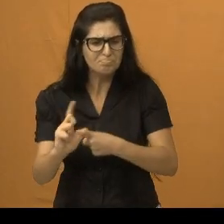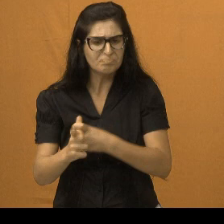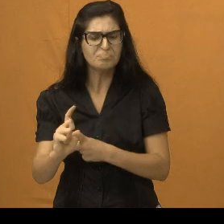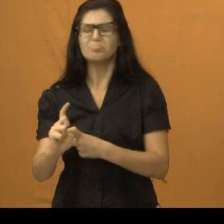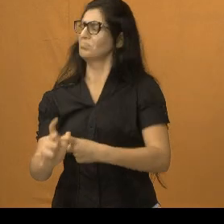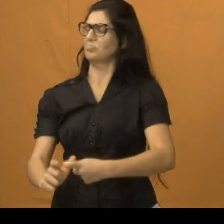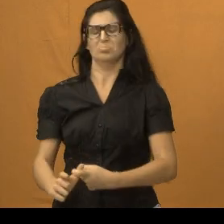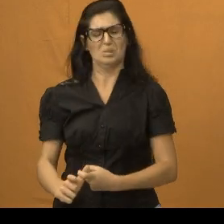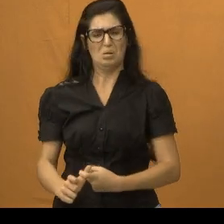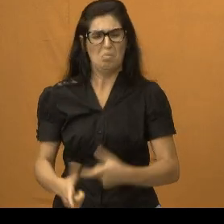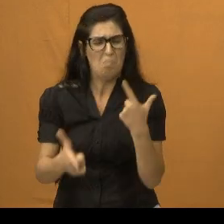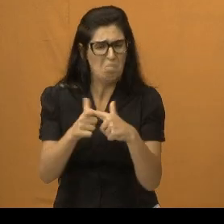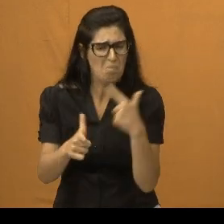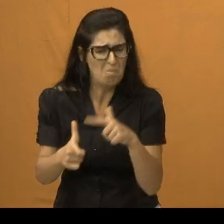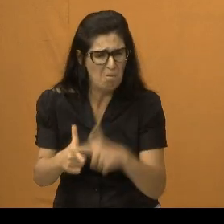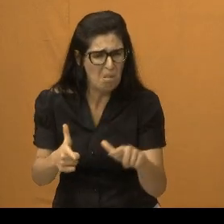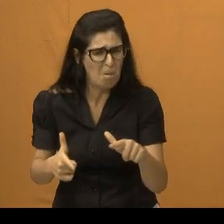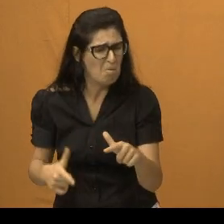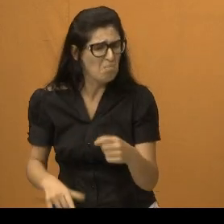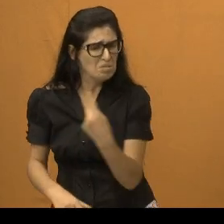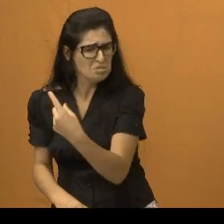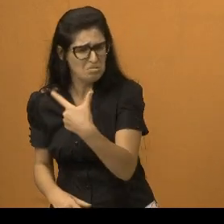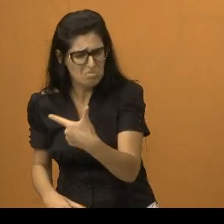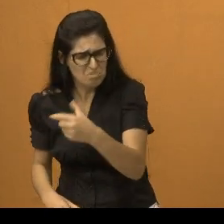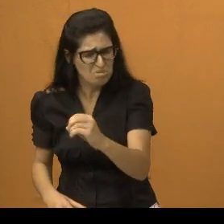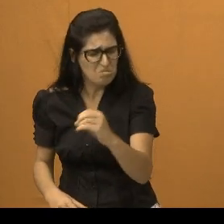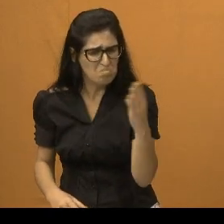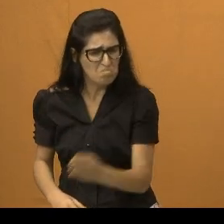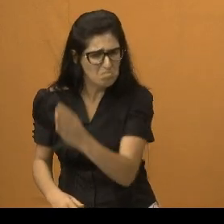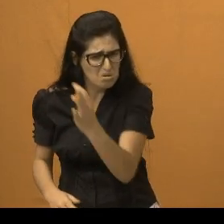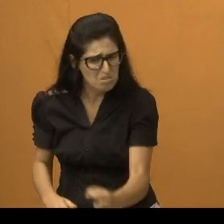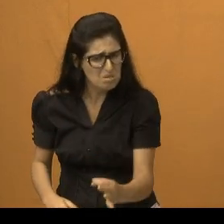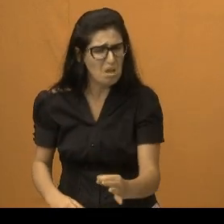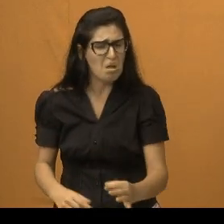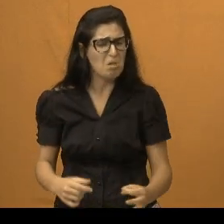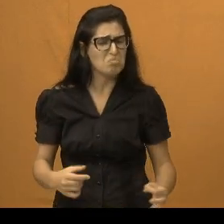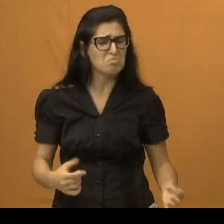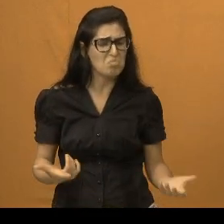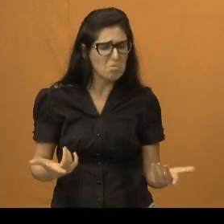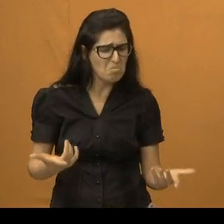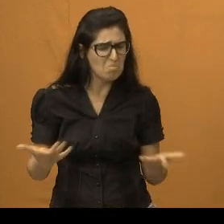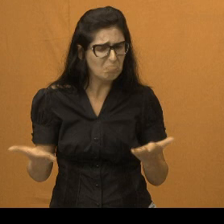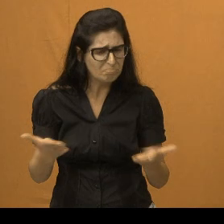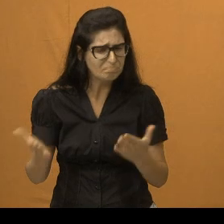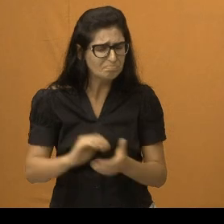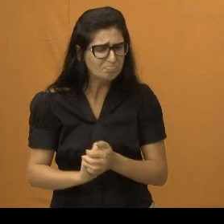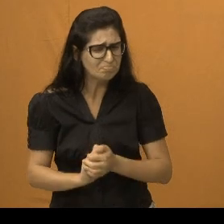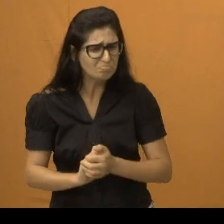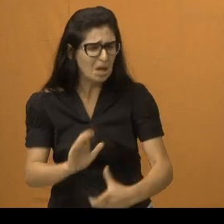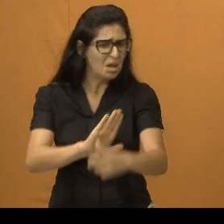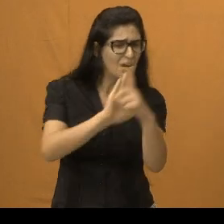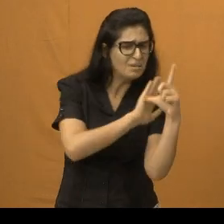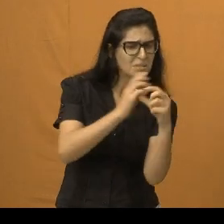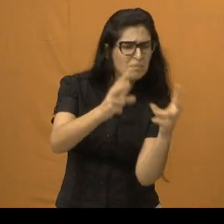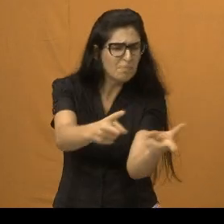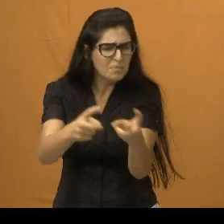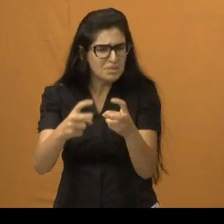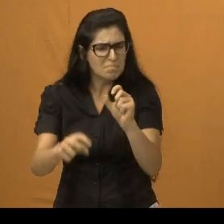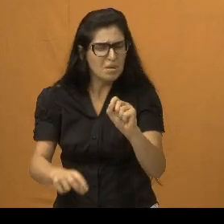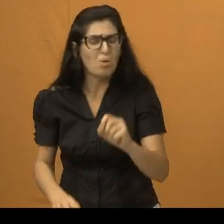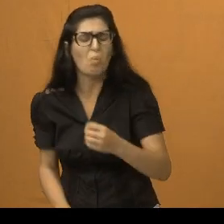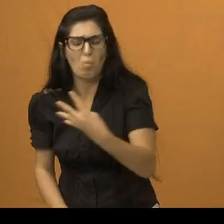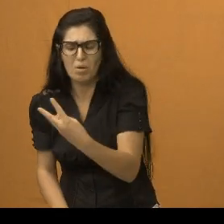ser comprometida a 120% da receita corrente líquida. E na qual, se nós remetermos lá no início dos slides, nós estamos em